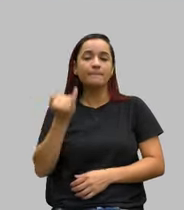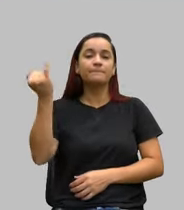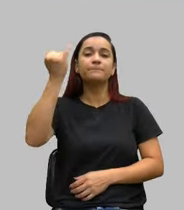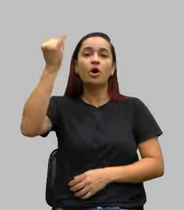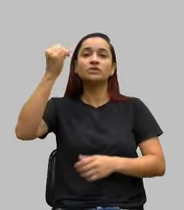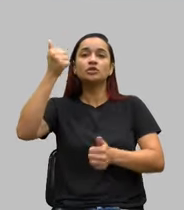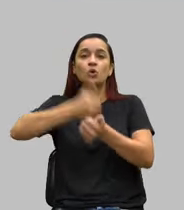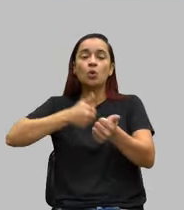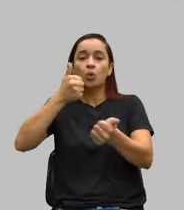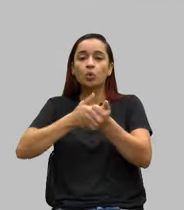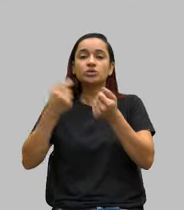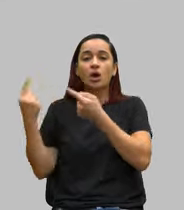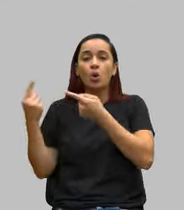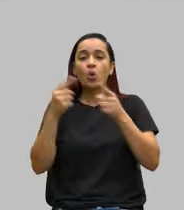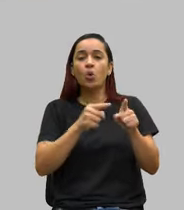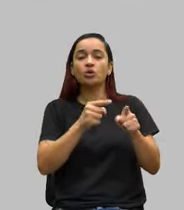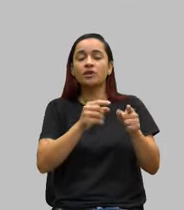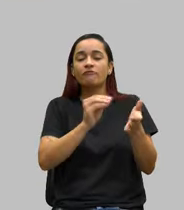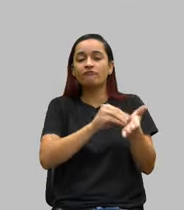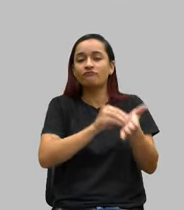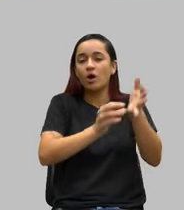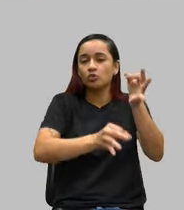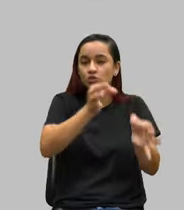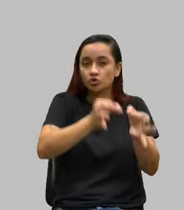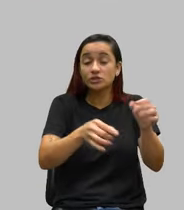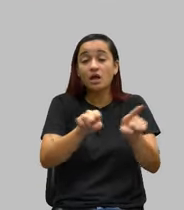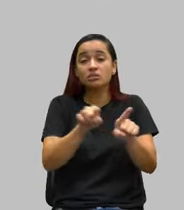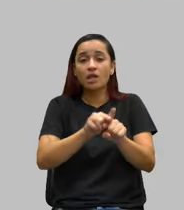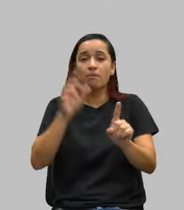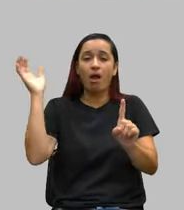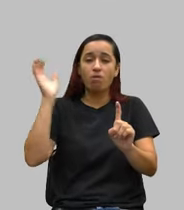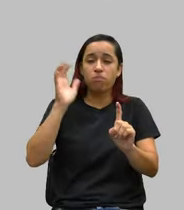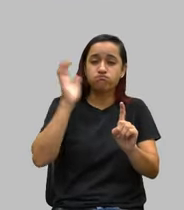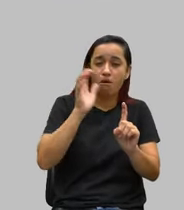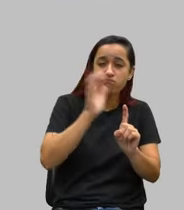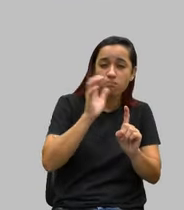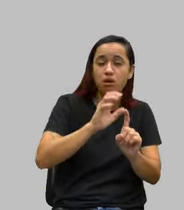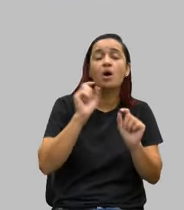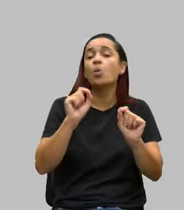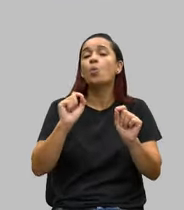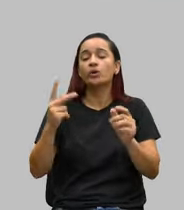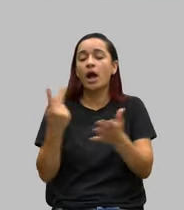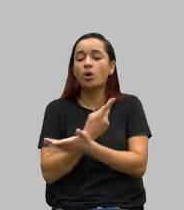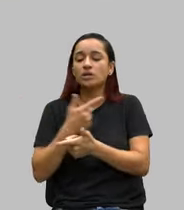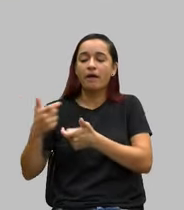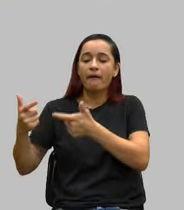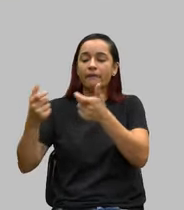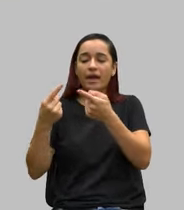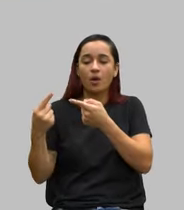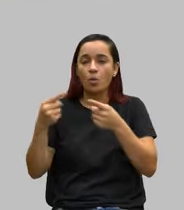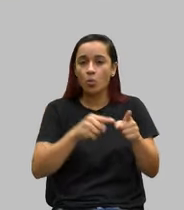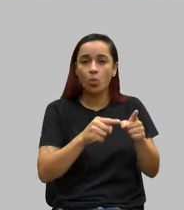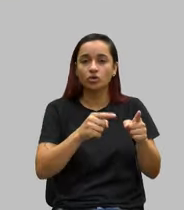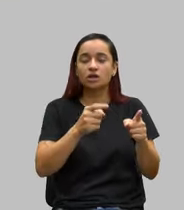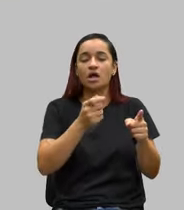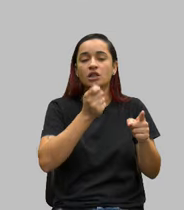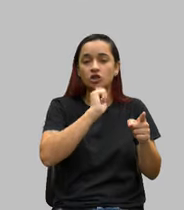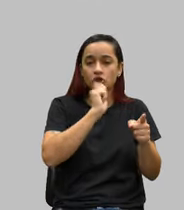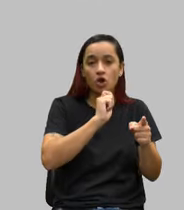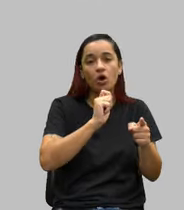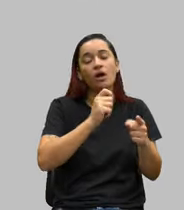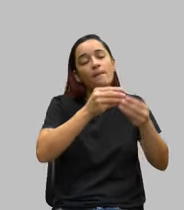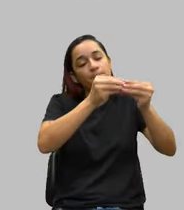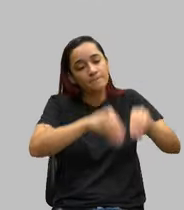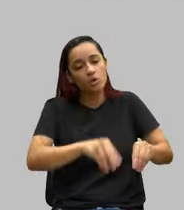injustiça e a opressão que a guerra às drogas tem causado especialmente a população preta e